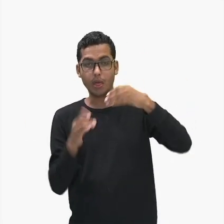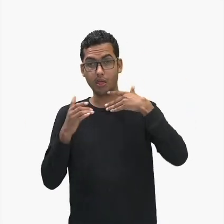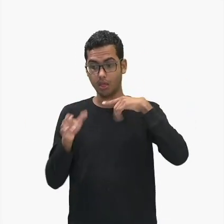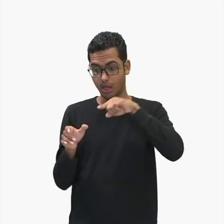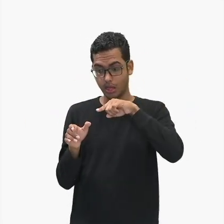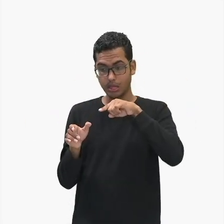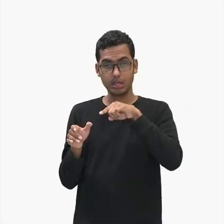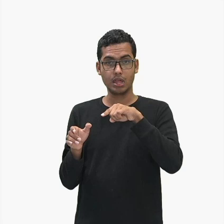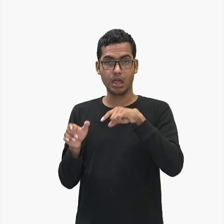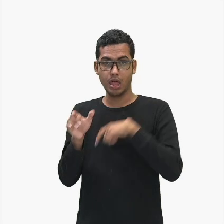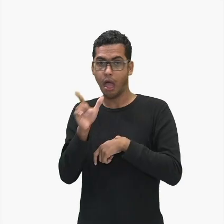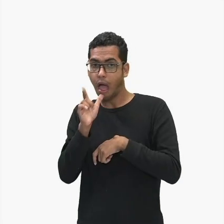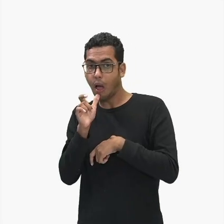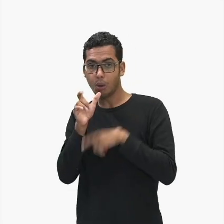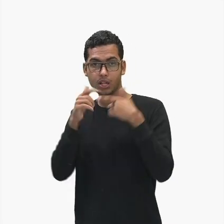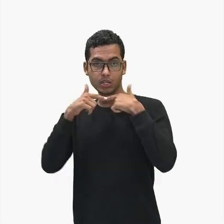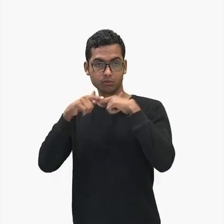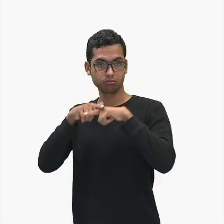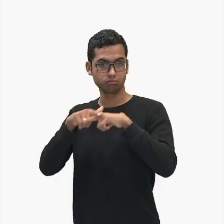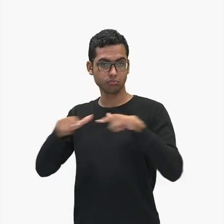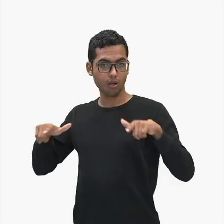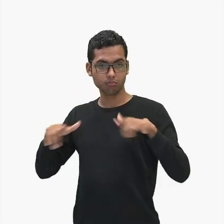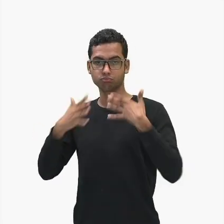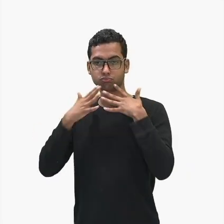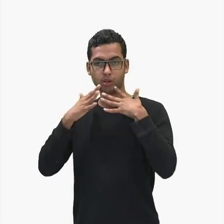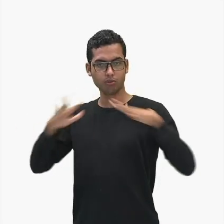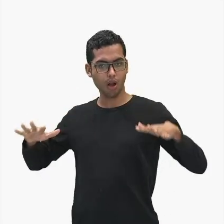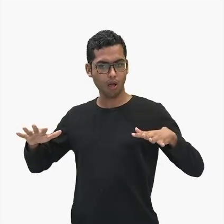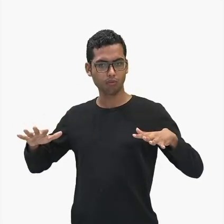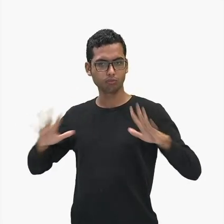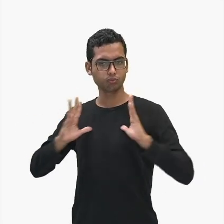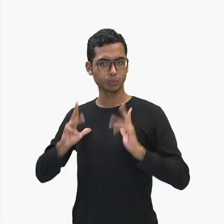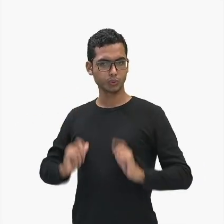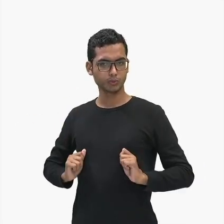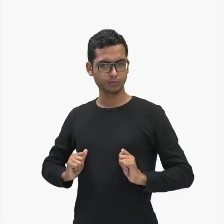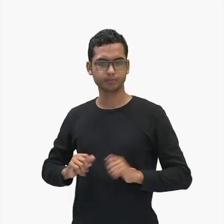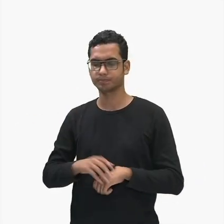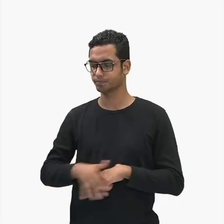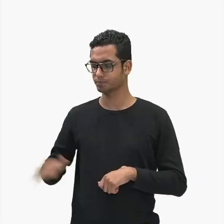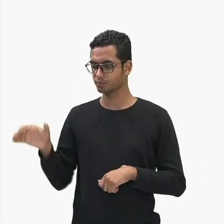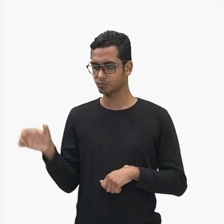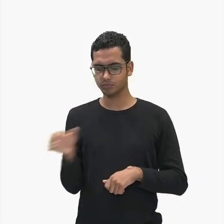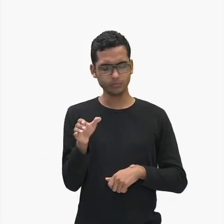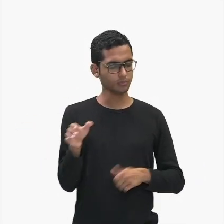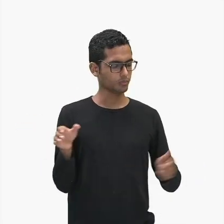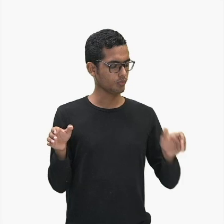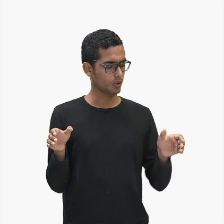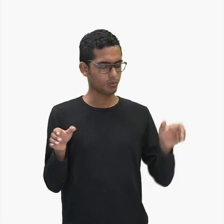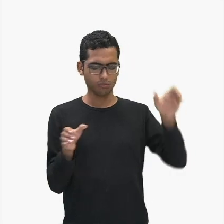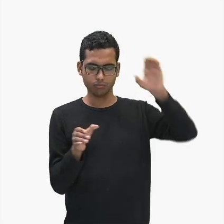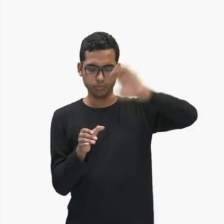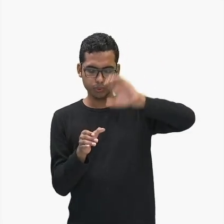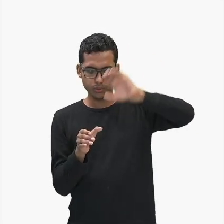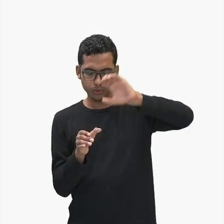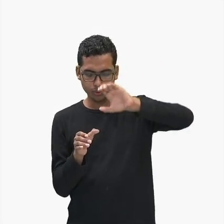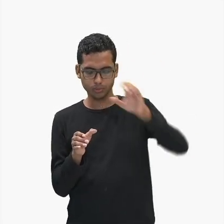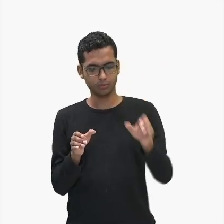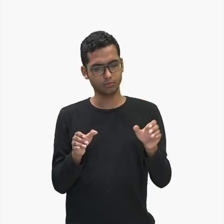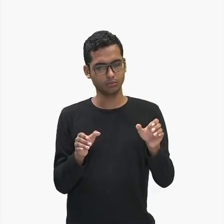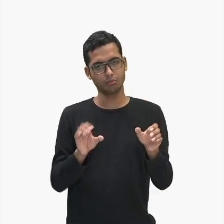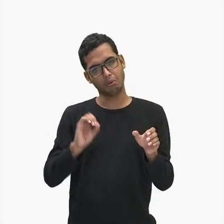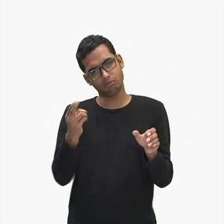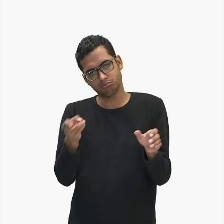limpa, né? E aí, quando você adiciona essa água nesse antibiótico